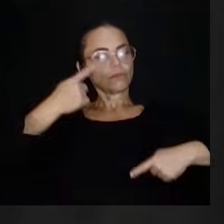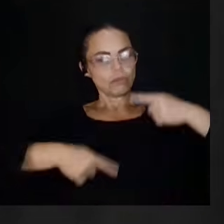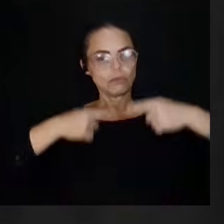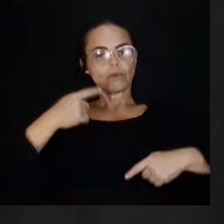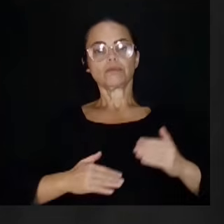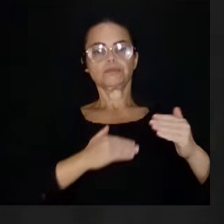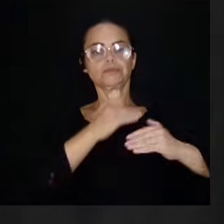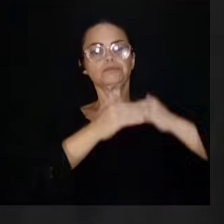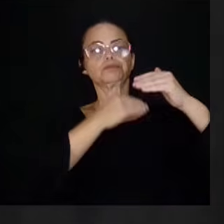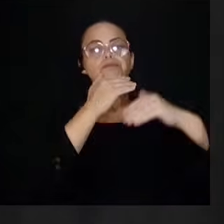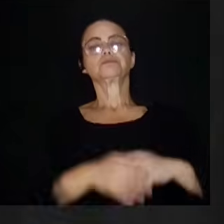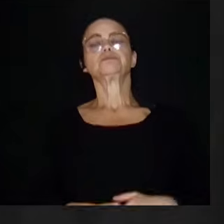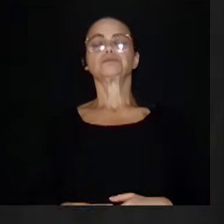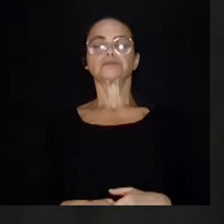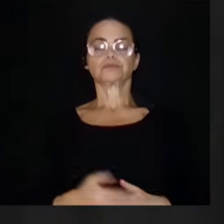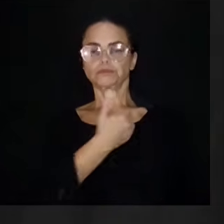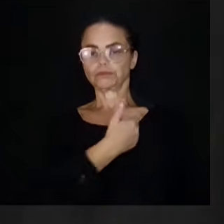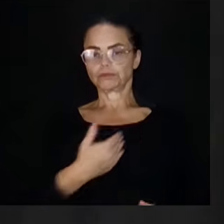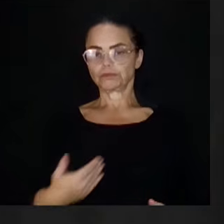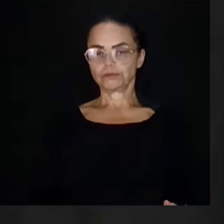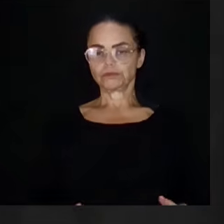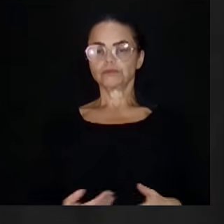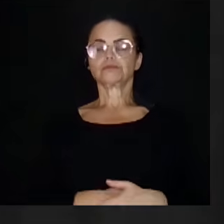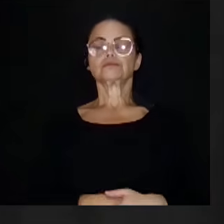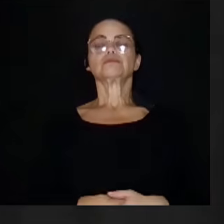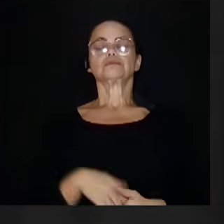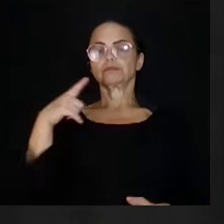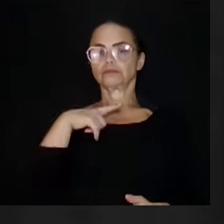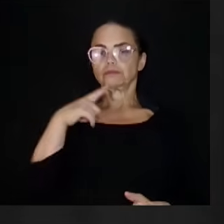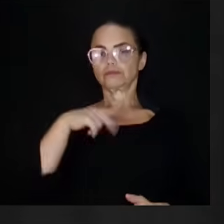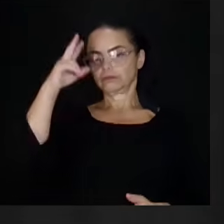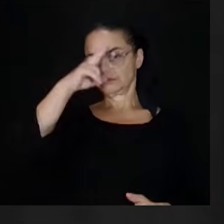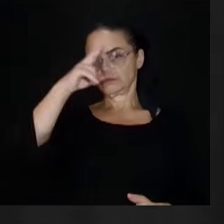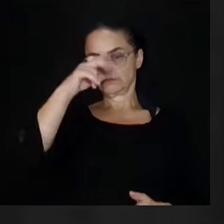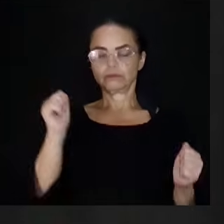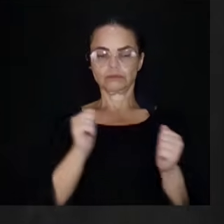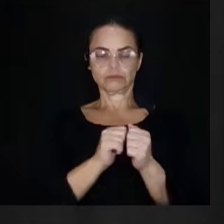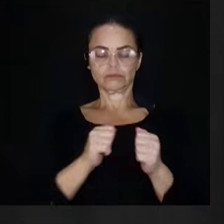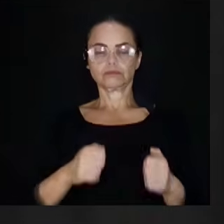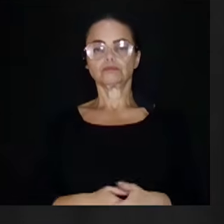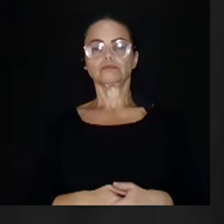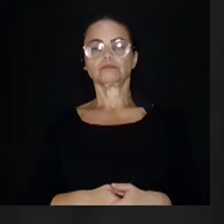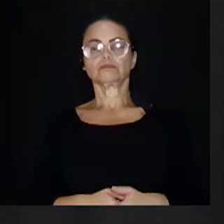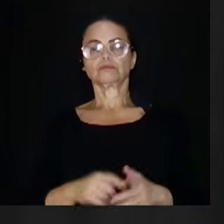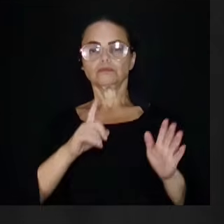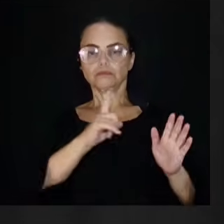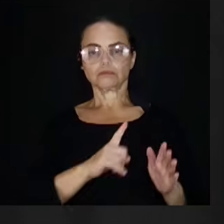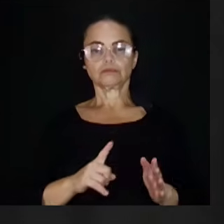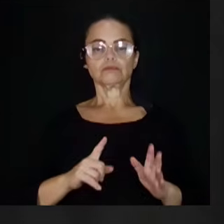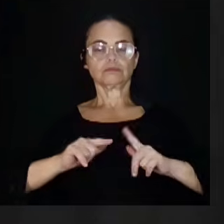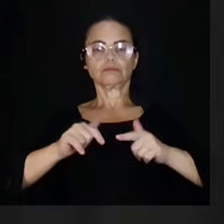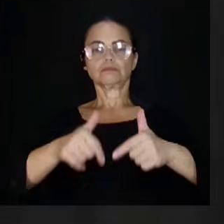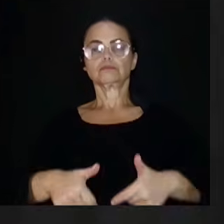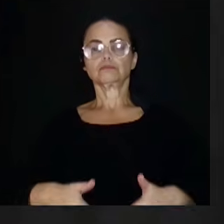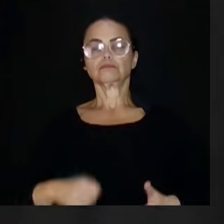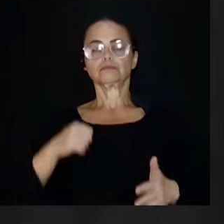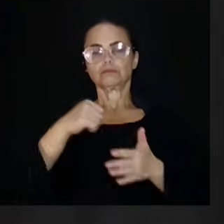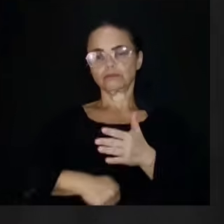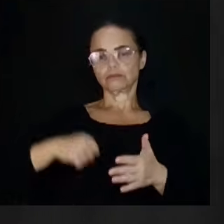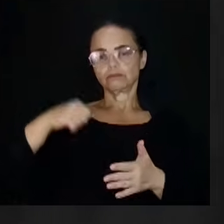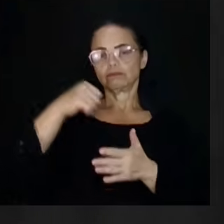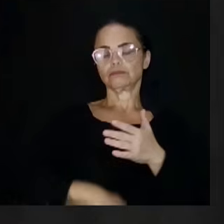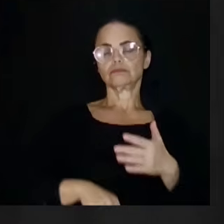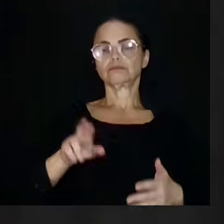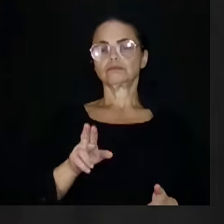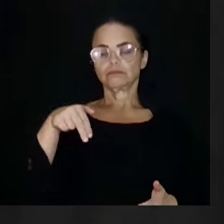públicas. Né? Então a gente tem um histórico de estar à frente de diversas lutas. Então a UNEGRO, né, através de